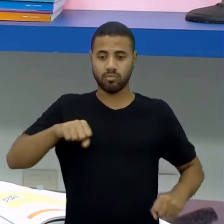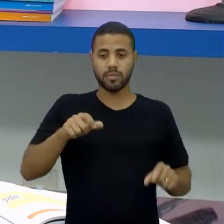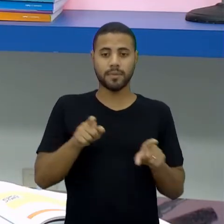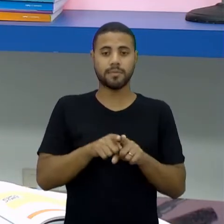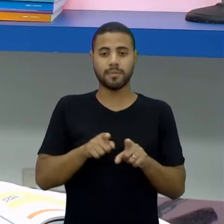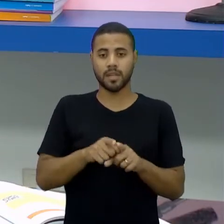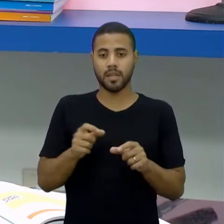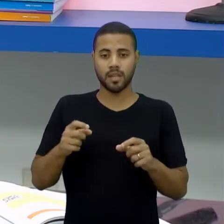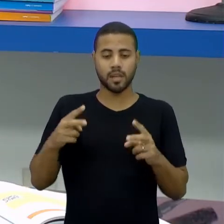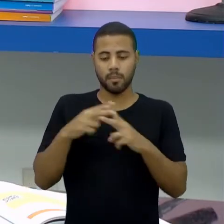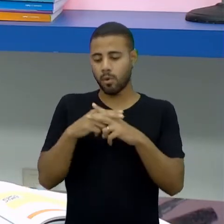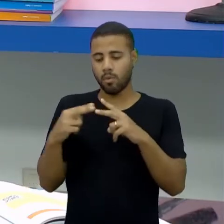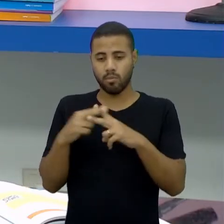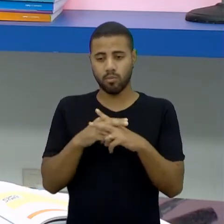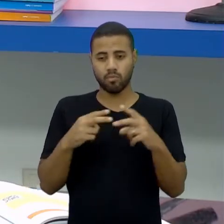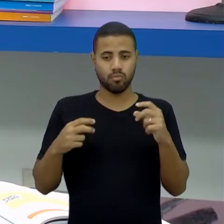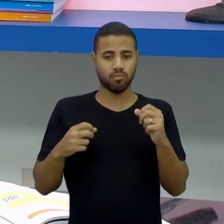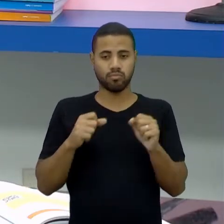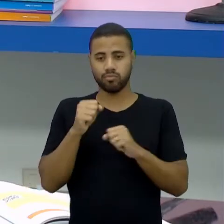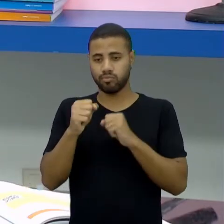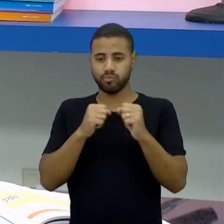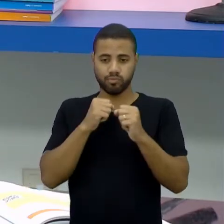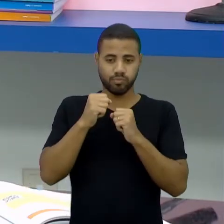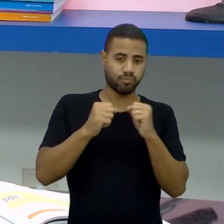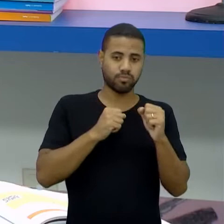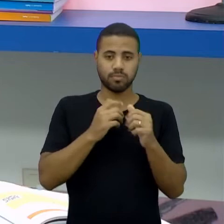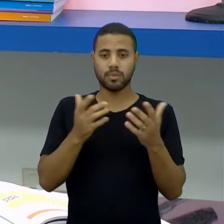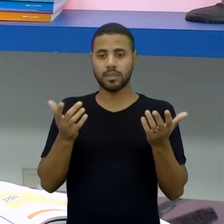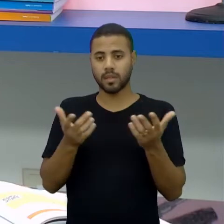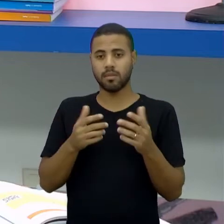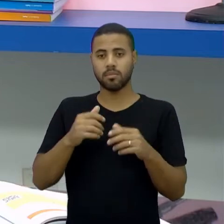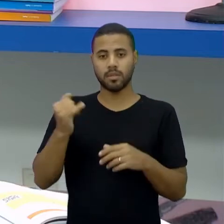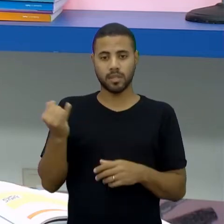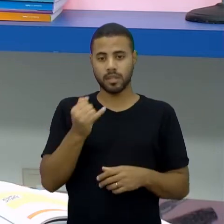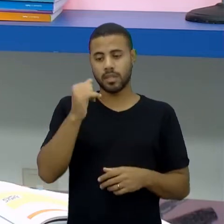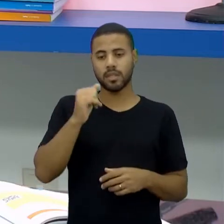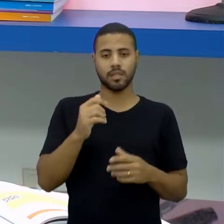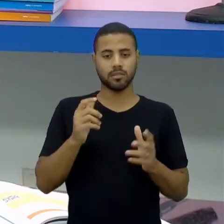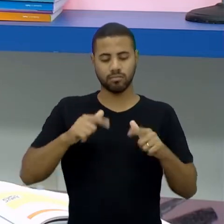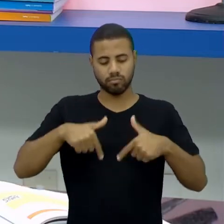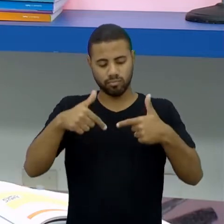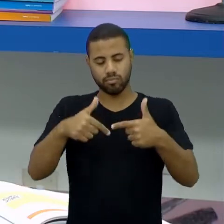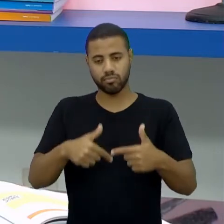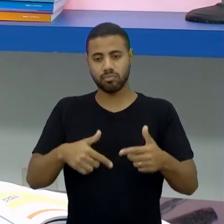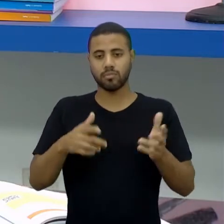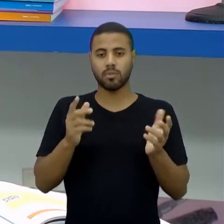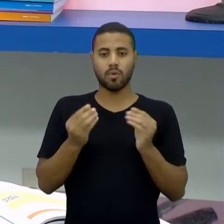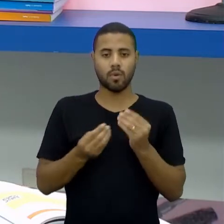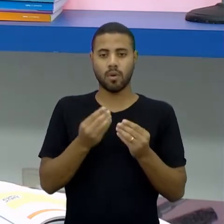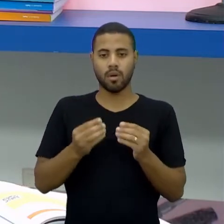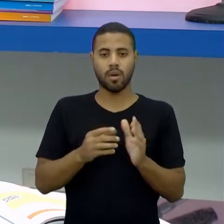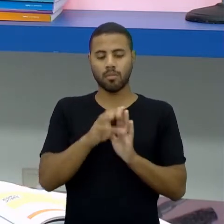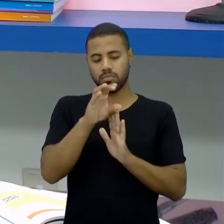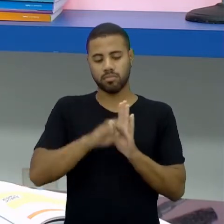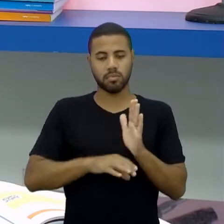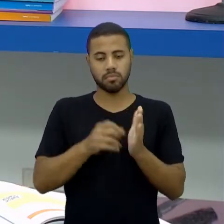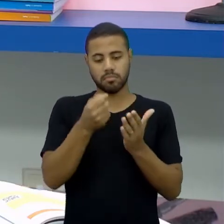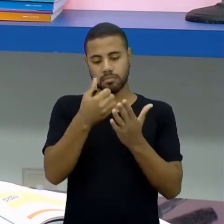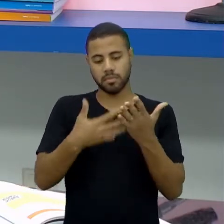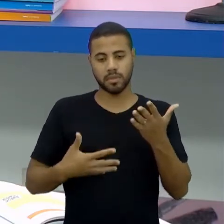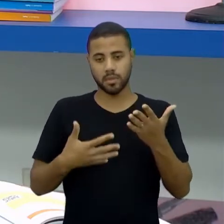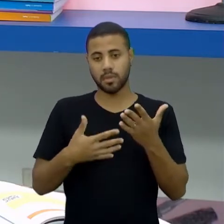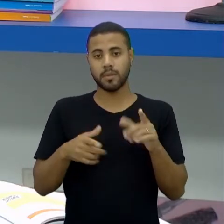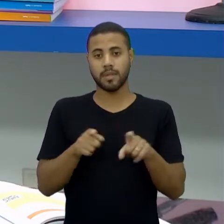de luta, né? Então, assim, a gente sempre fala muito da questão da luta. Nosso currículo abordou muito a luta nesses